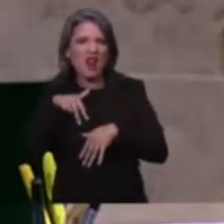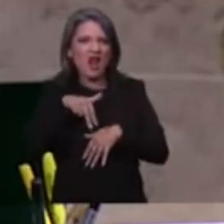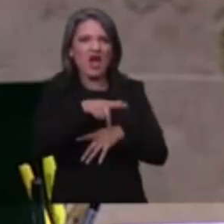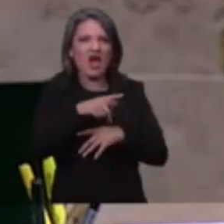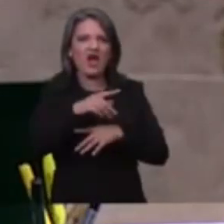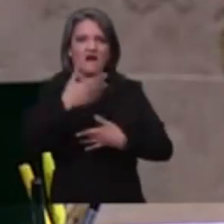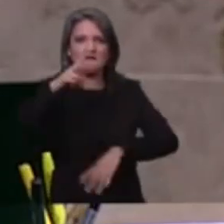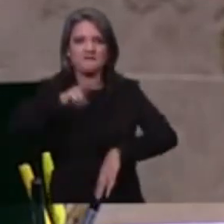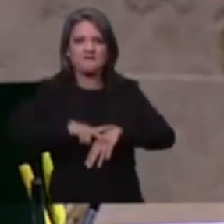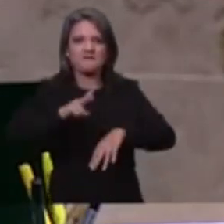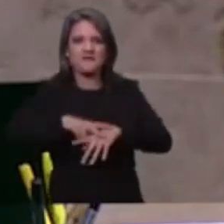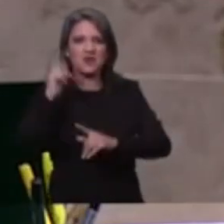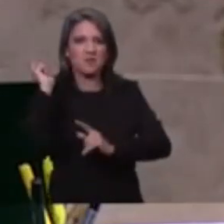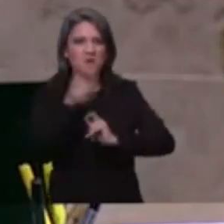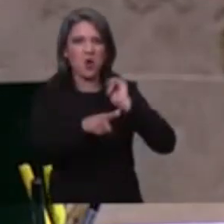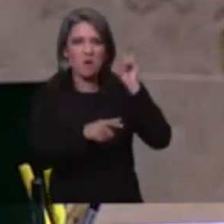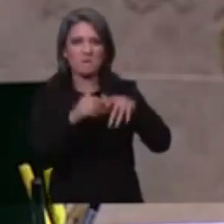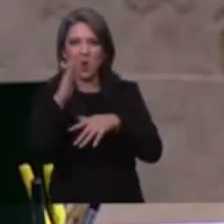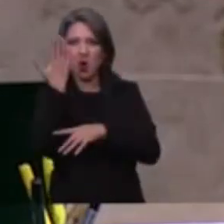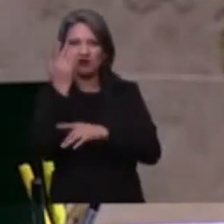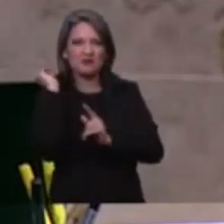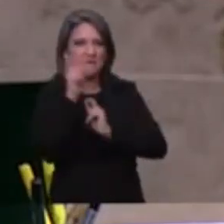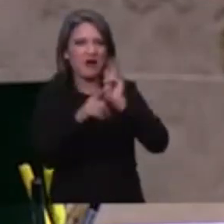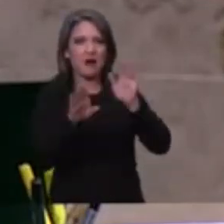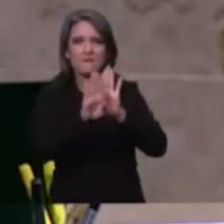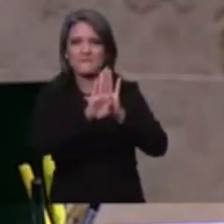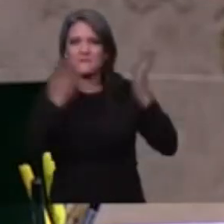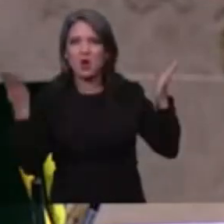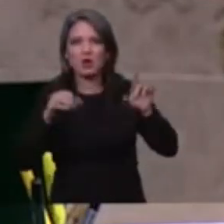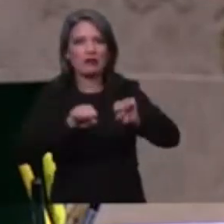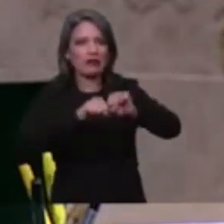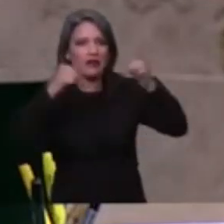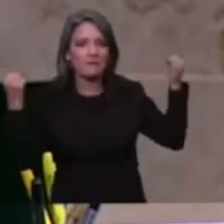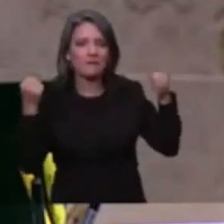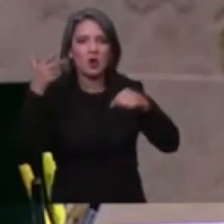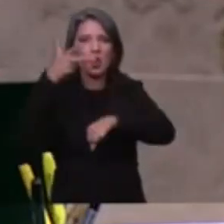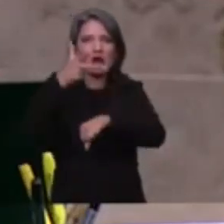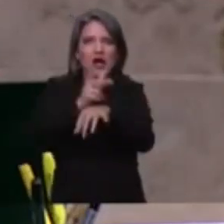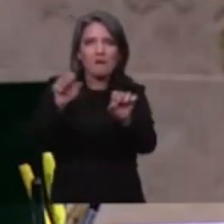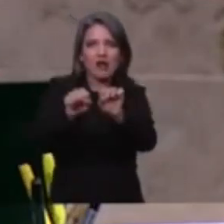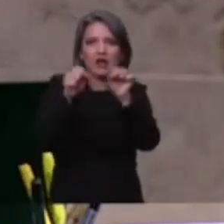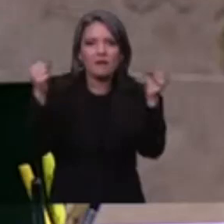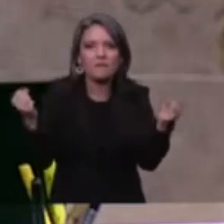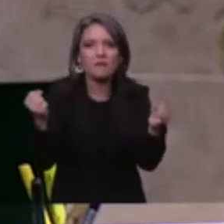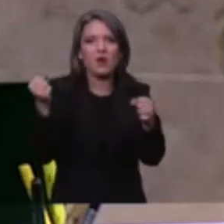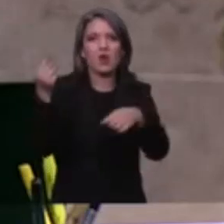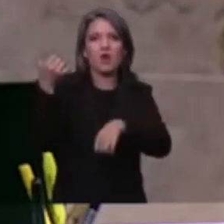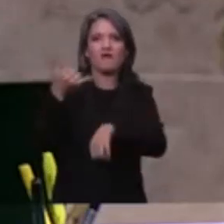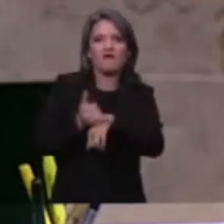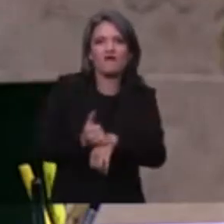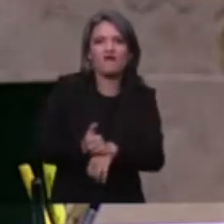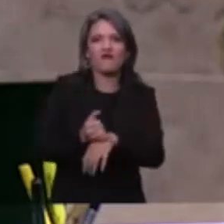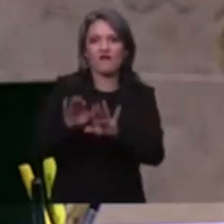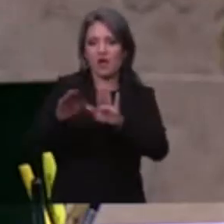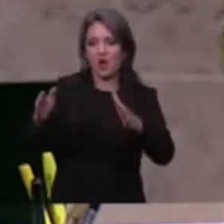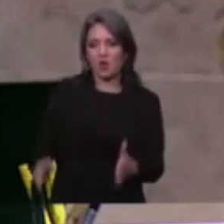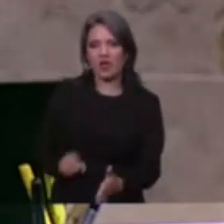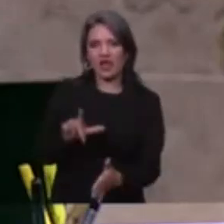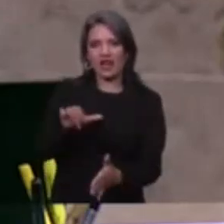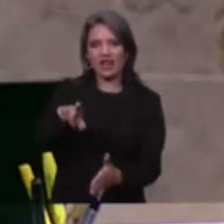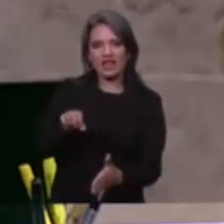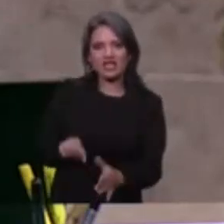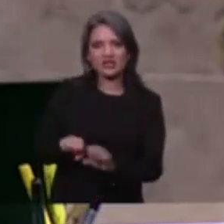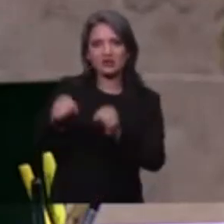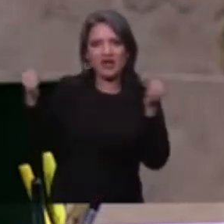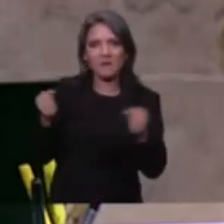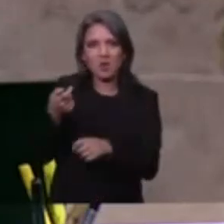quebrando vidraças, espelhos, portas, câmeras, pórticos de metal, móveis, lixeiras, extintores de incêndio,